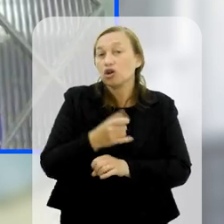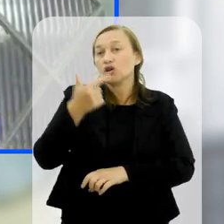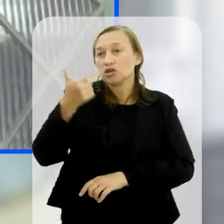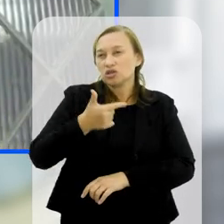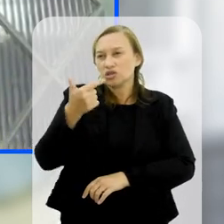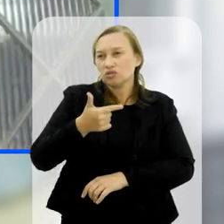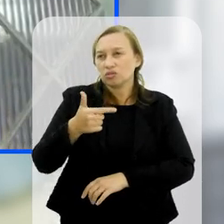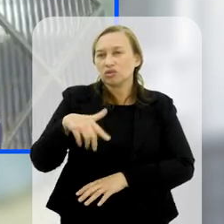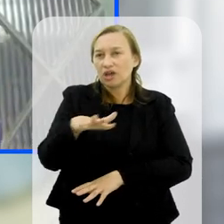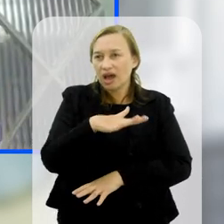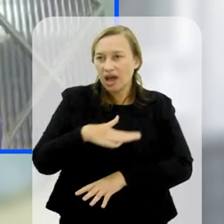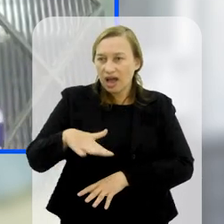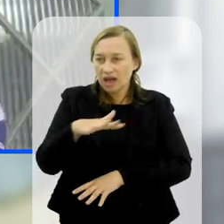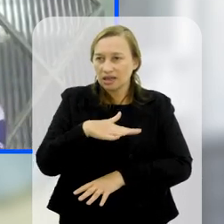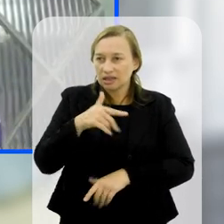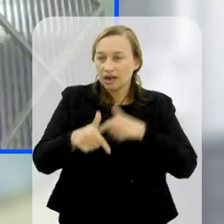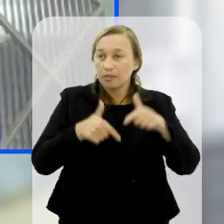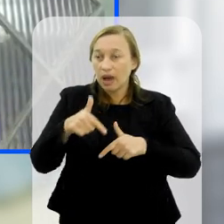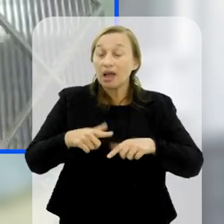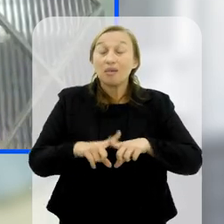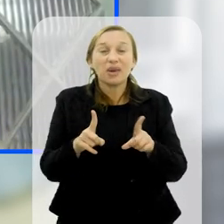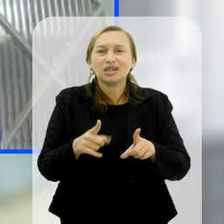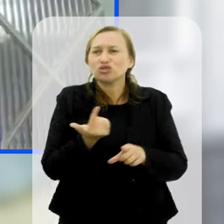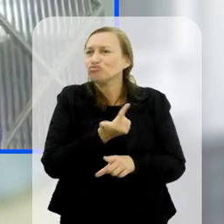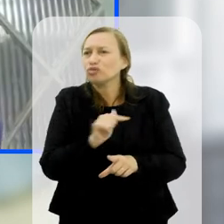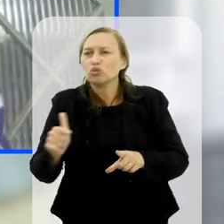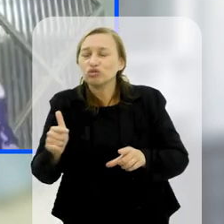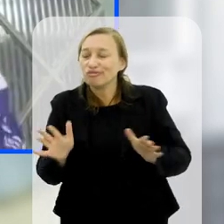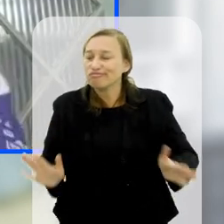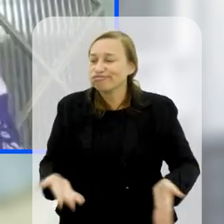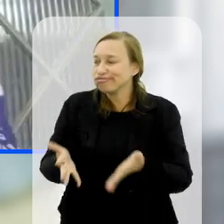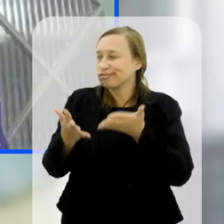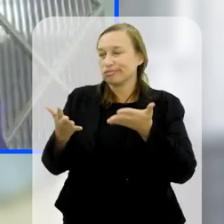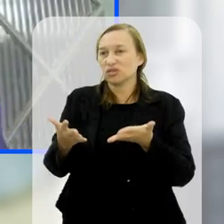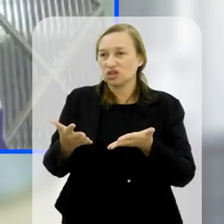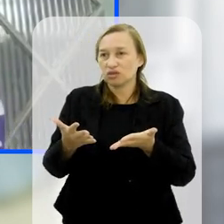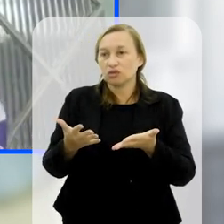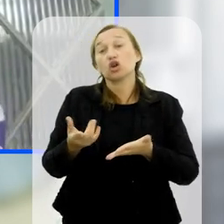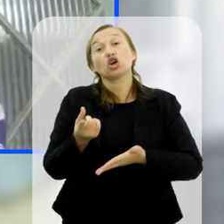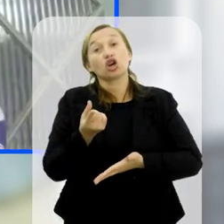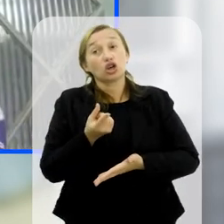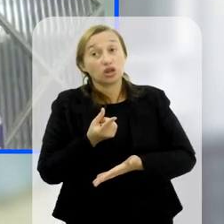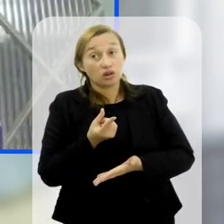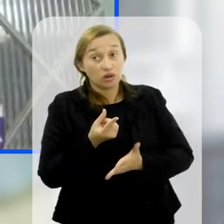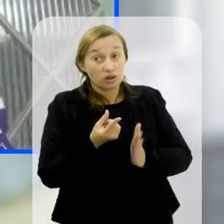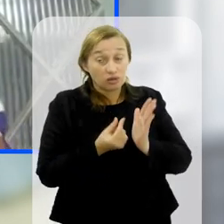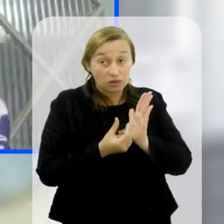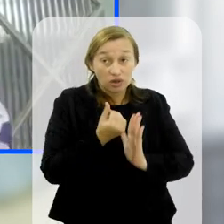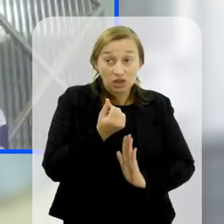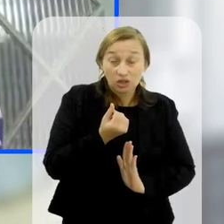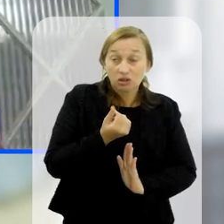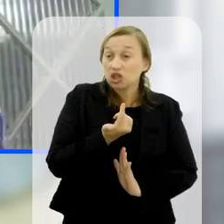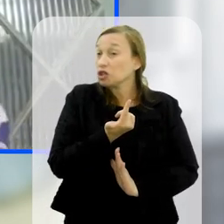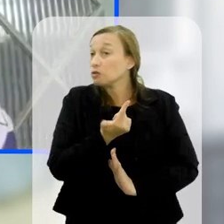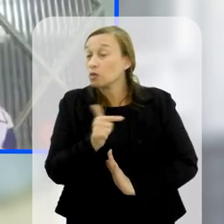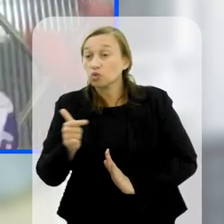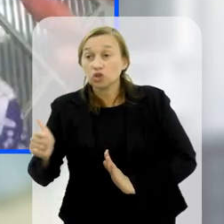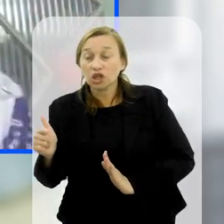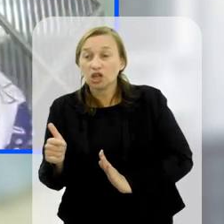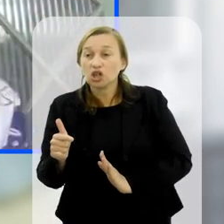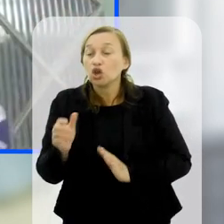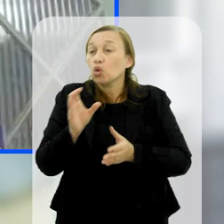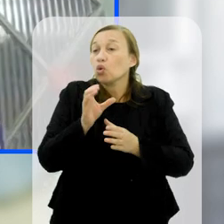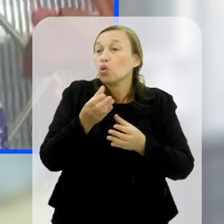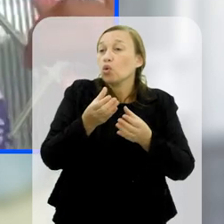mercado do mundo. Só que a gente não tem esse incentivo financeiro, nem esse incentivo